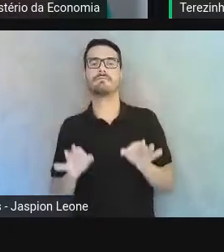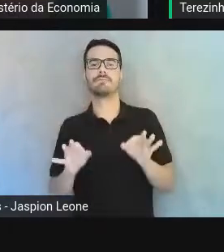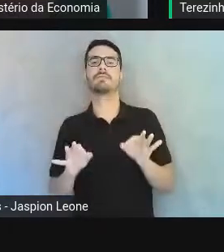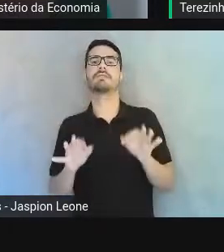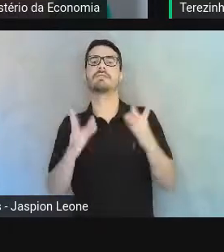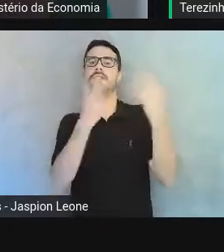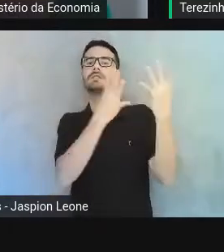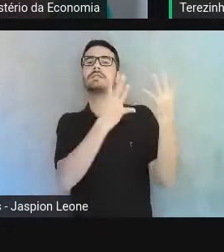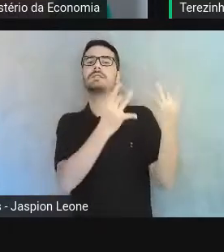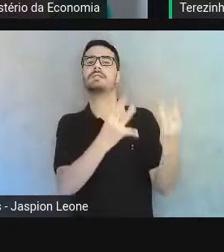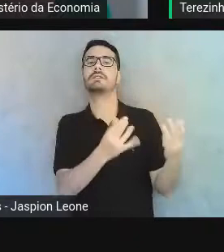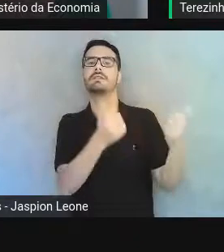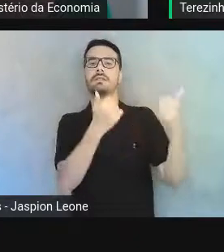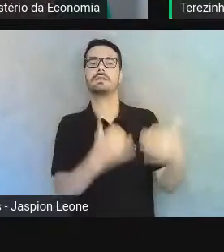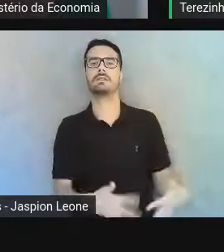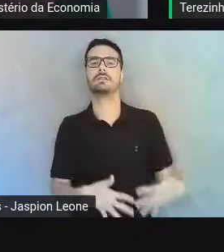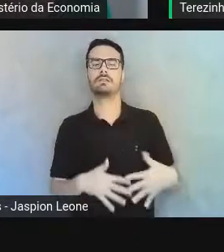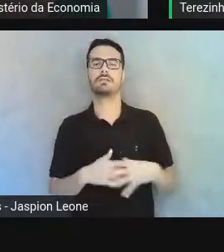discricionárias?